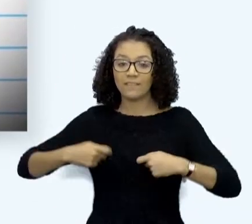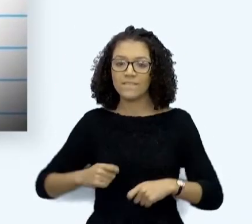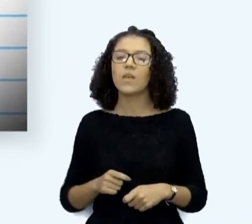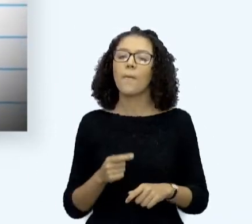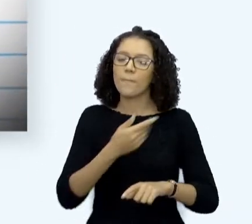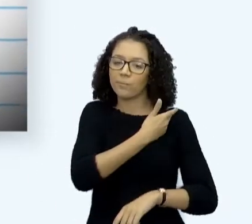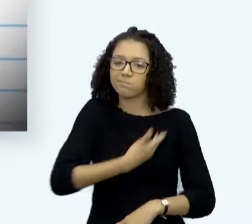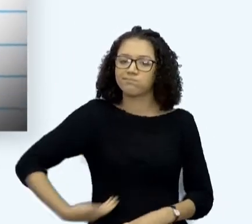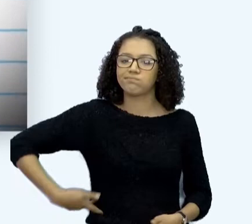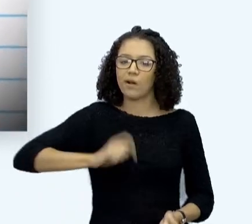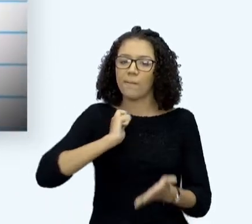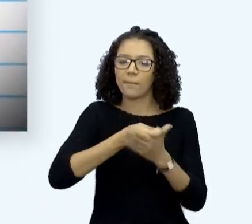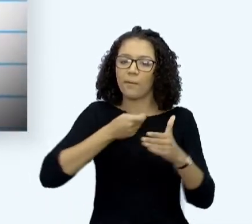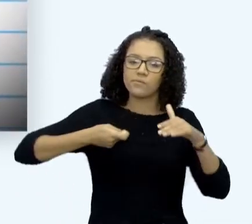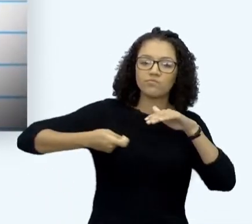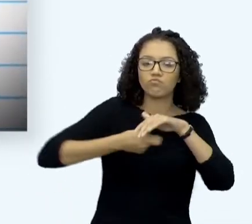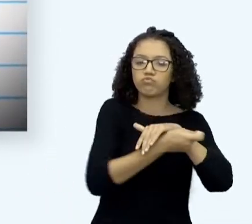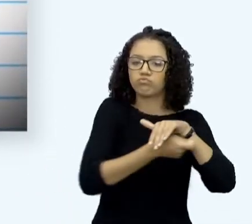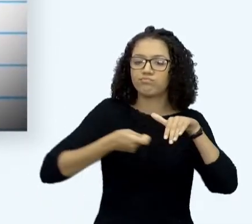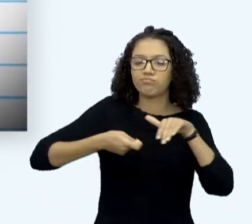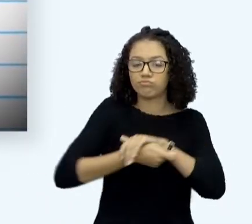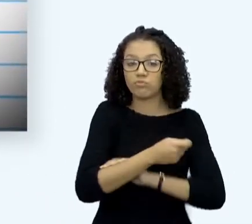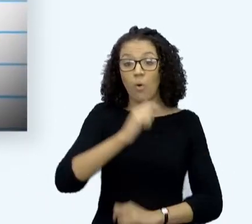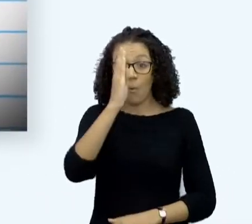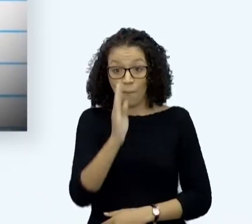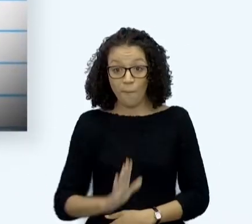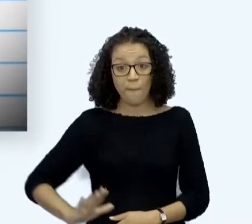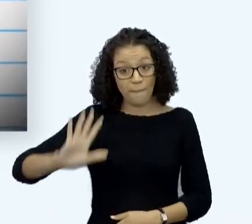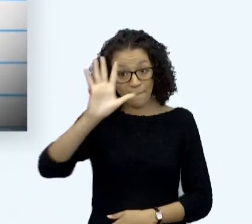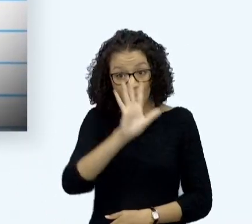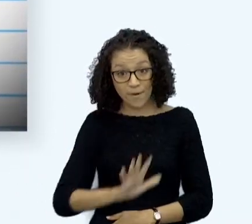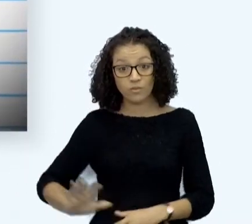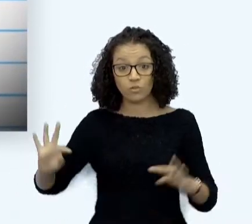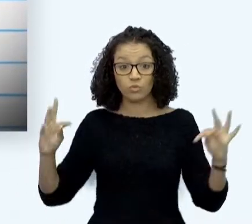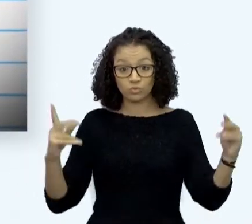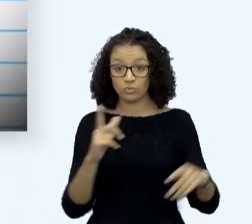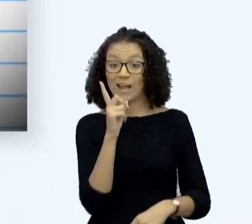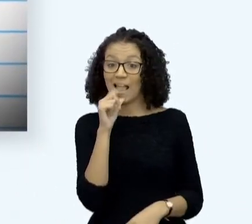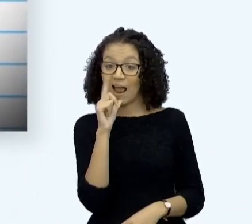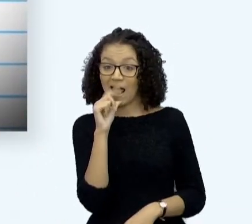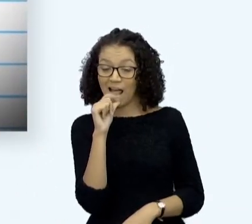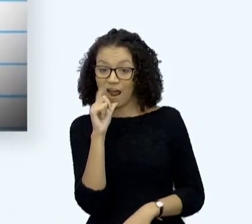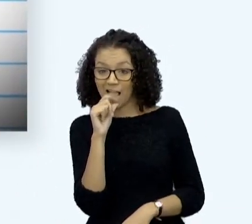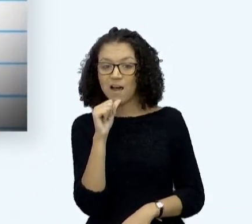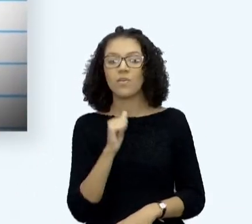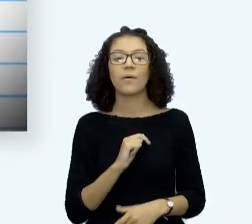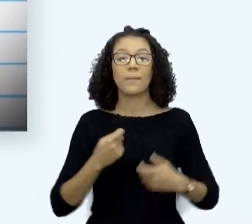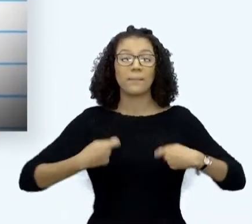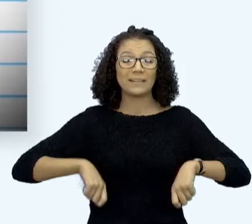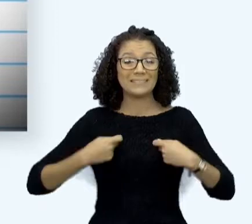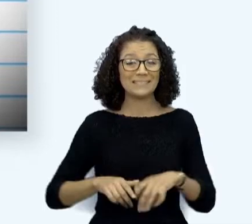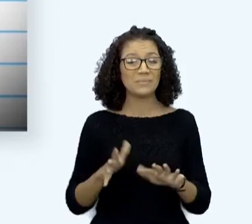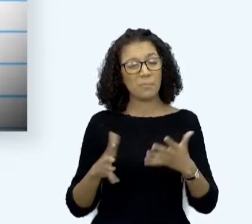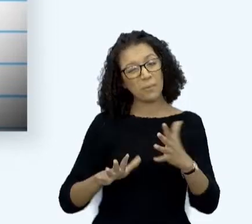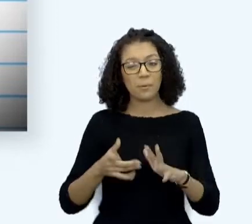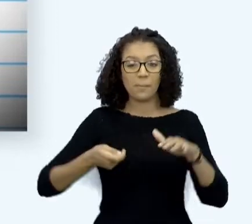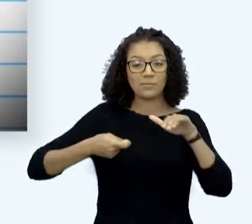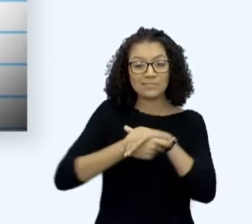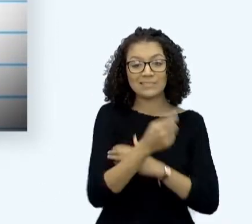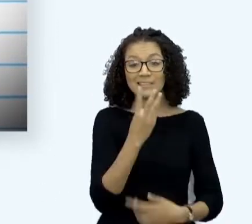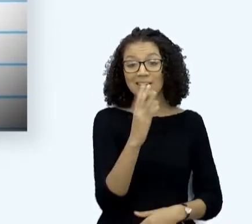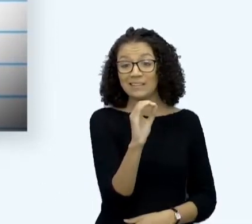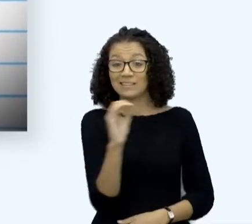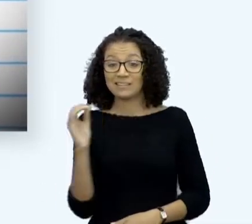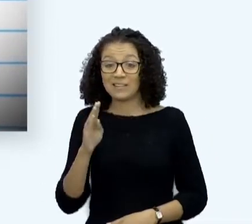públicos e privados. No Brasil, para que todos tenham acesso aos serviços de água e de esgoto, será preciso investir mais de 300 bilhões de